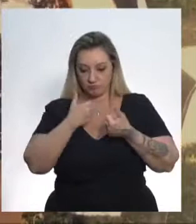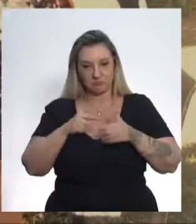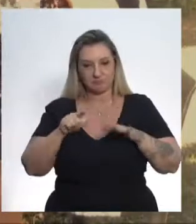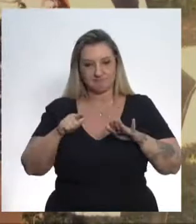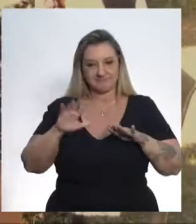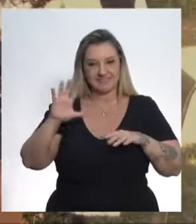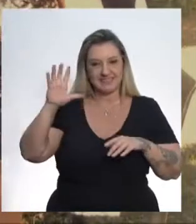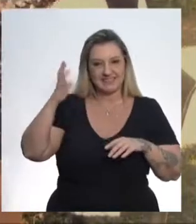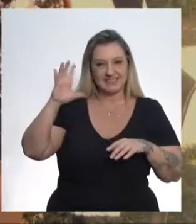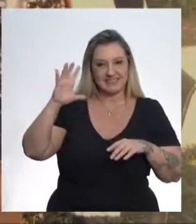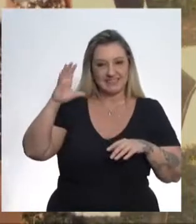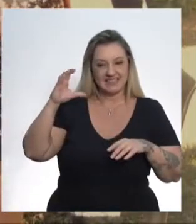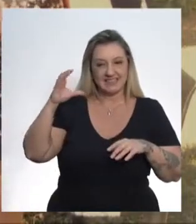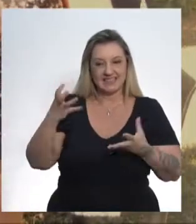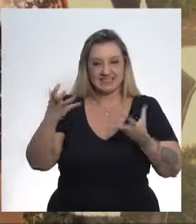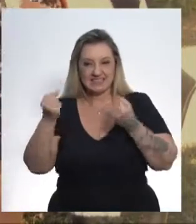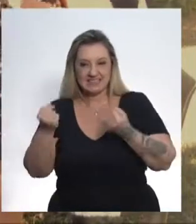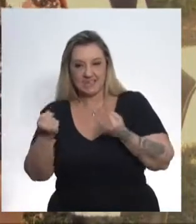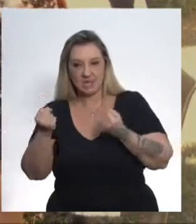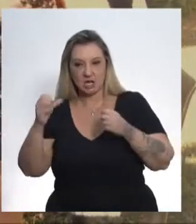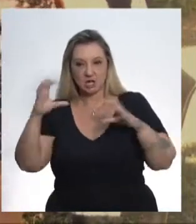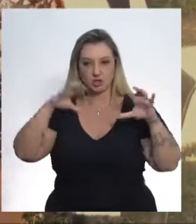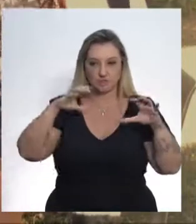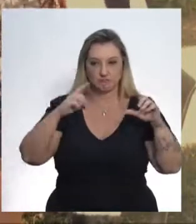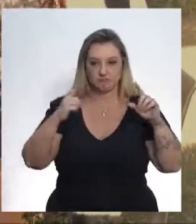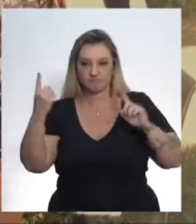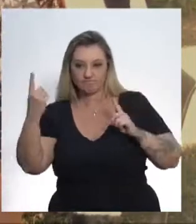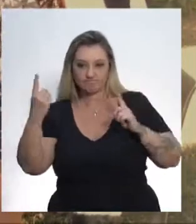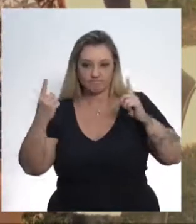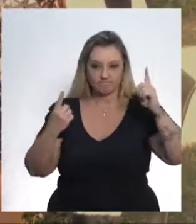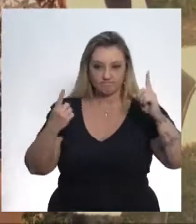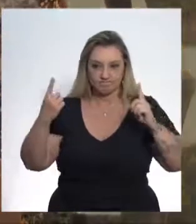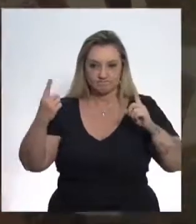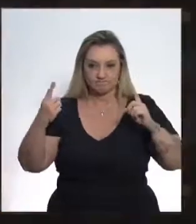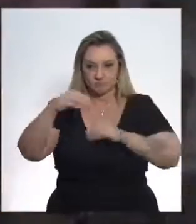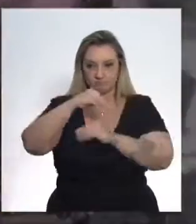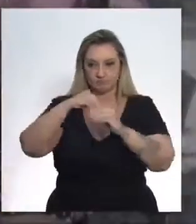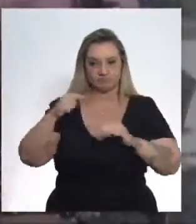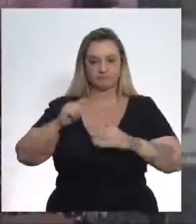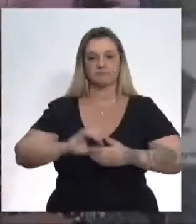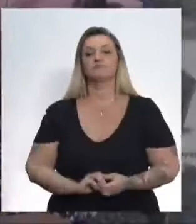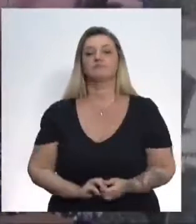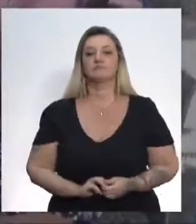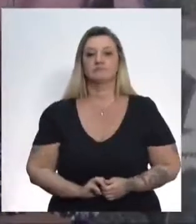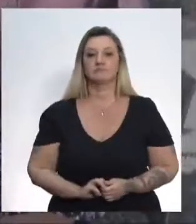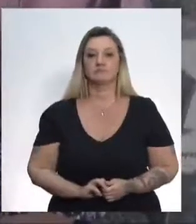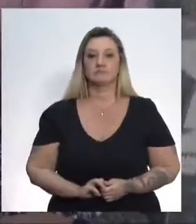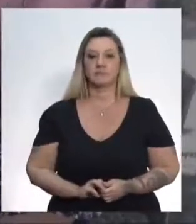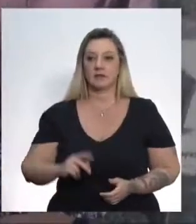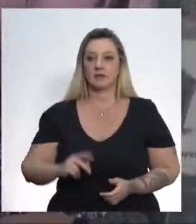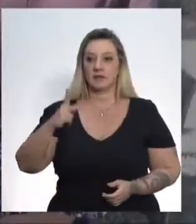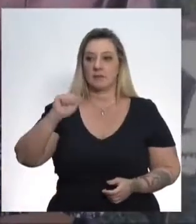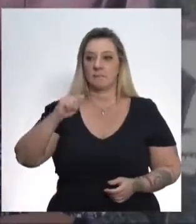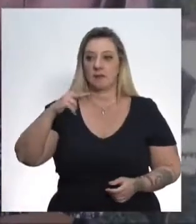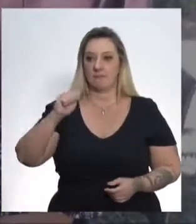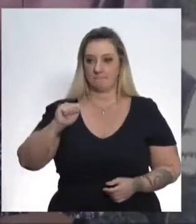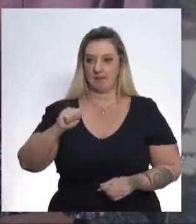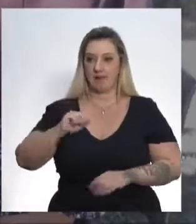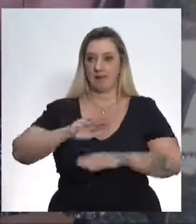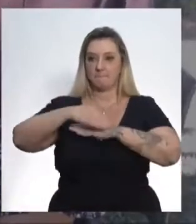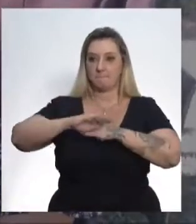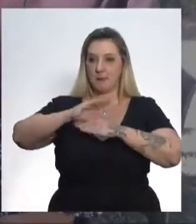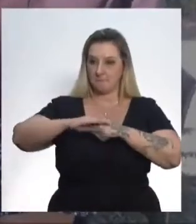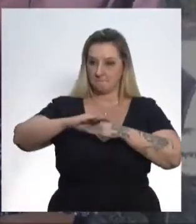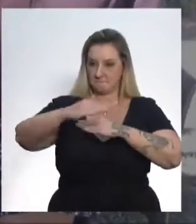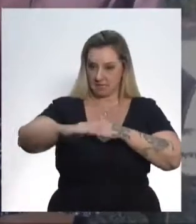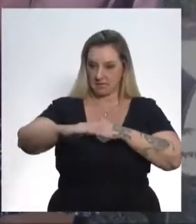com estações seca e chuvosa bem definidas. O bioma Pampa é uma formação de